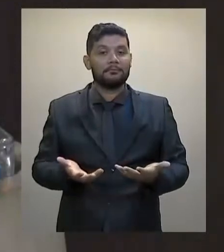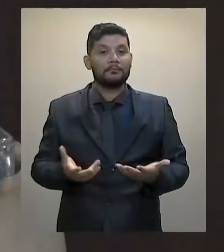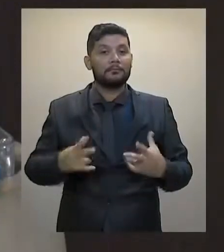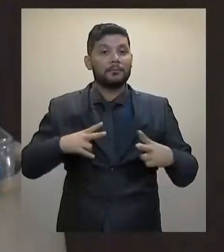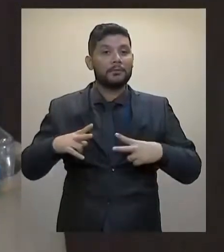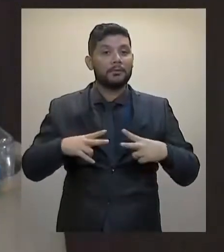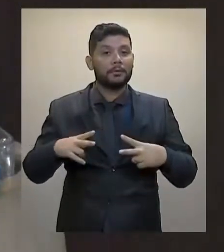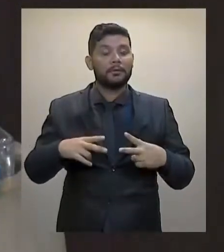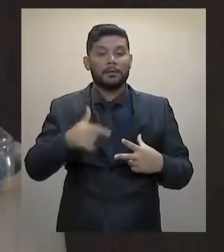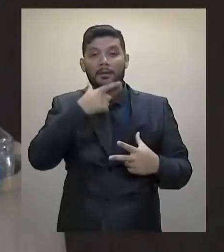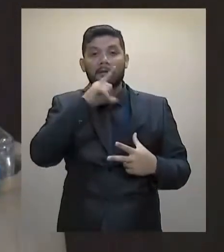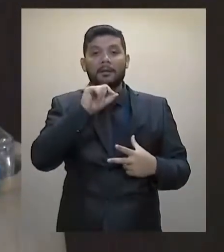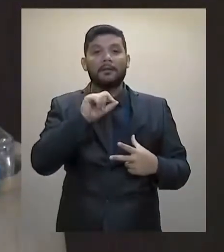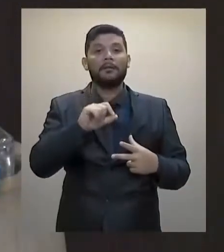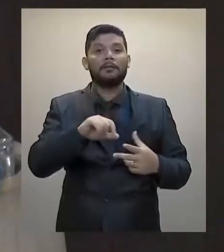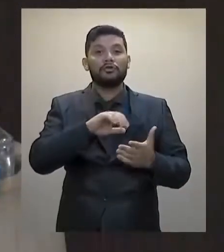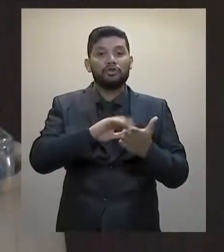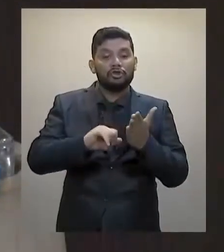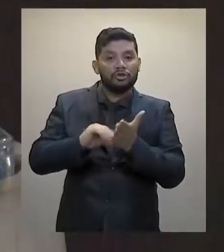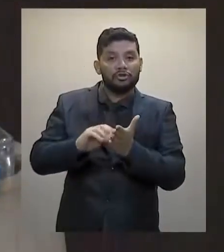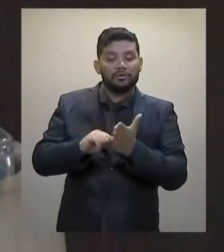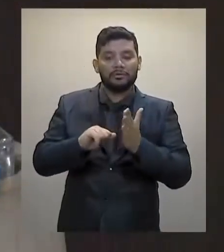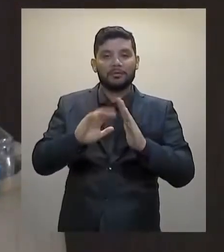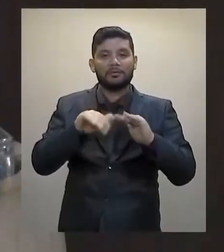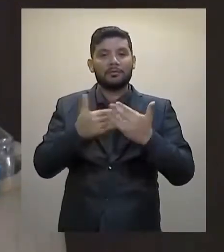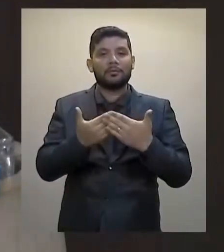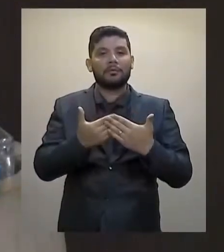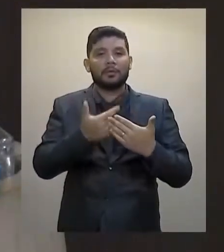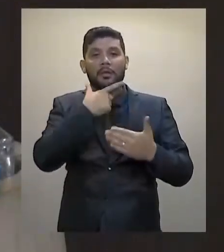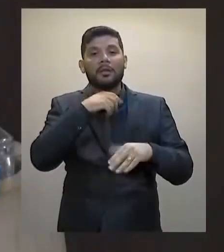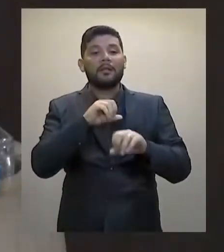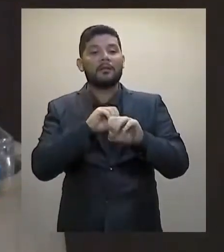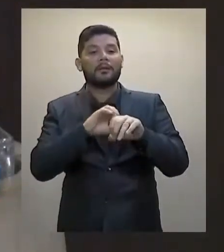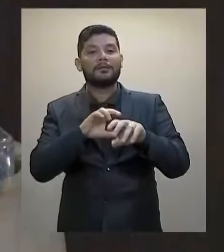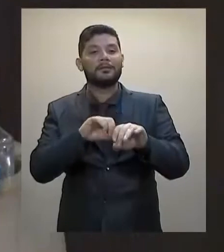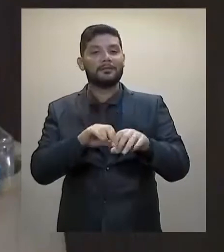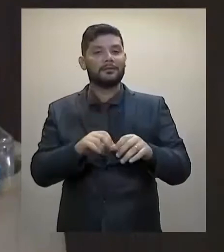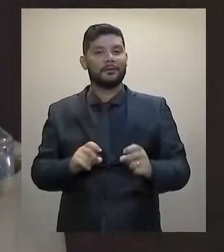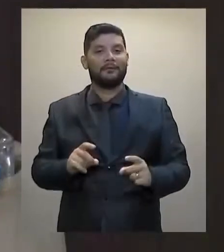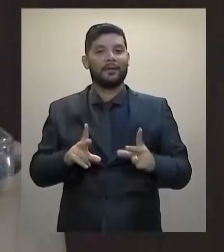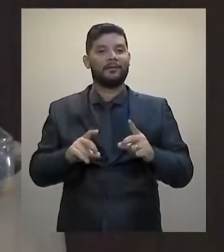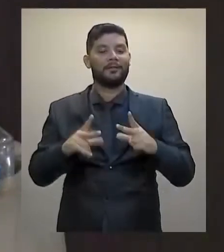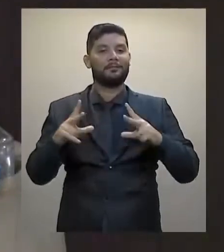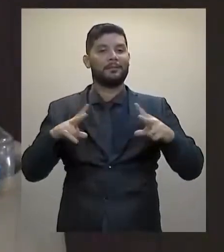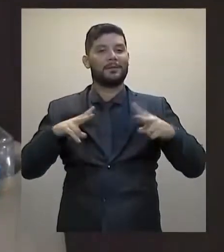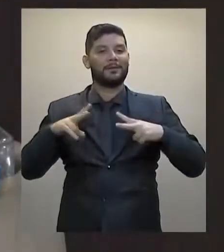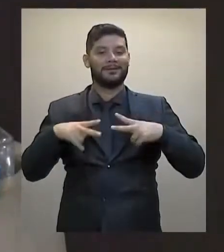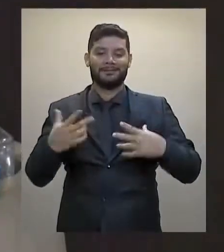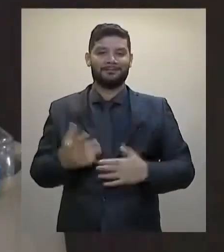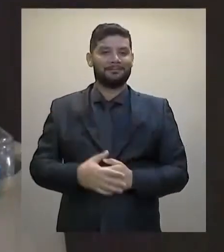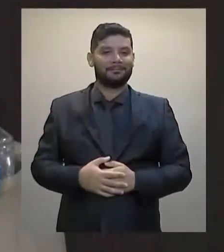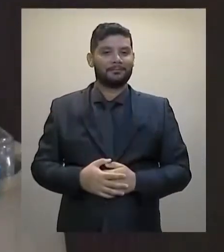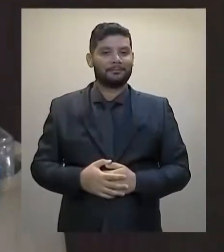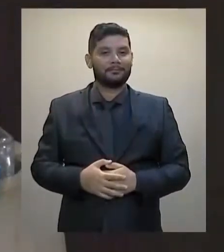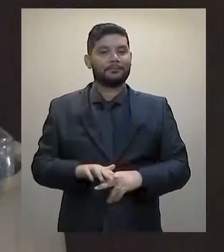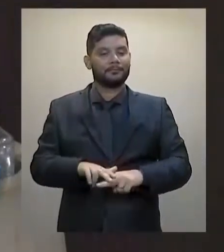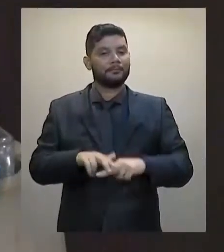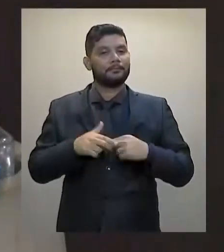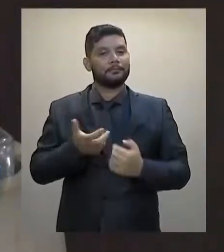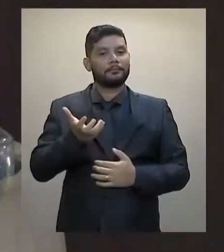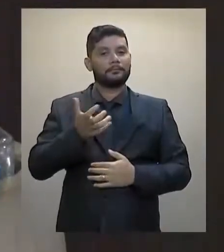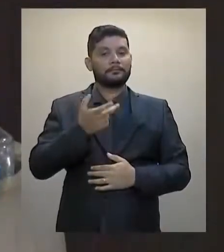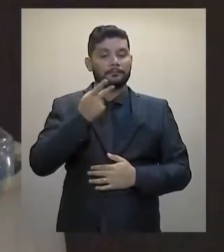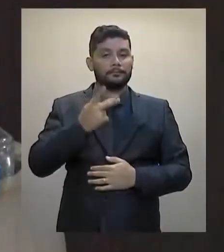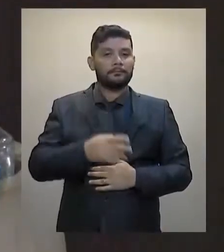quem interessa desmontar a escola pública? A quem vai vender educação privada. Portanto, eu queria aqui dizer, né, com